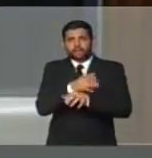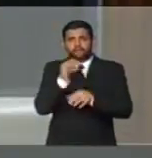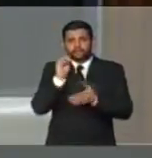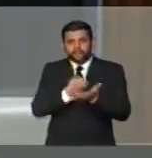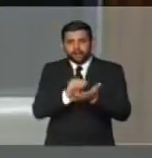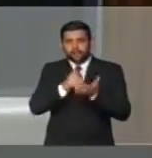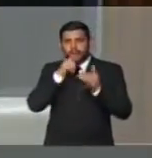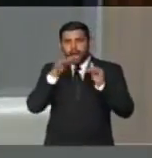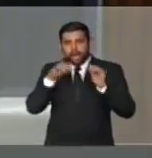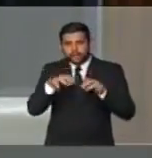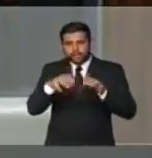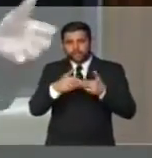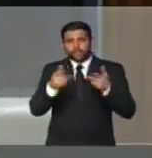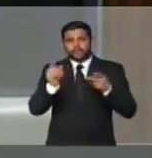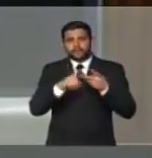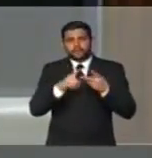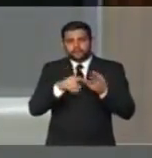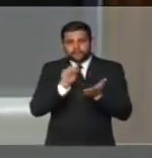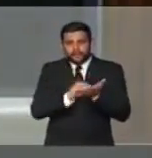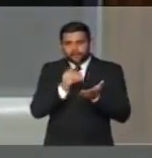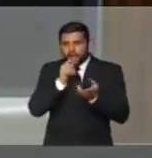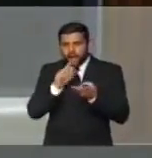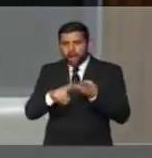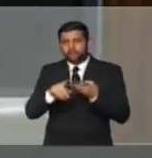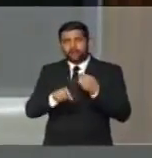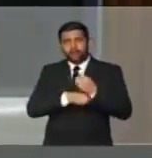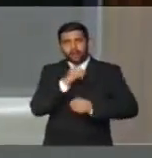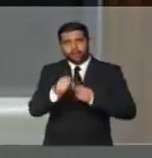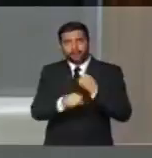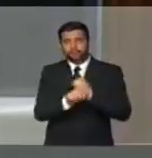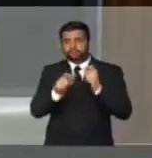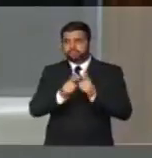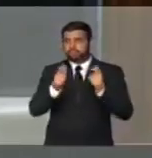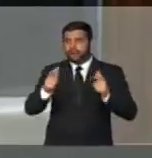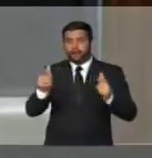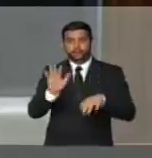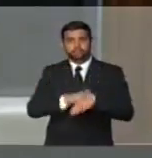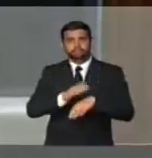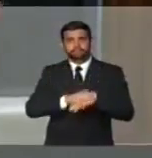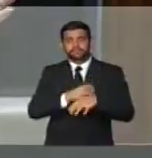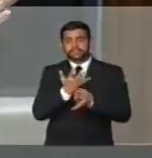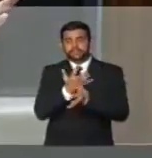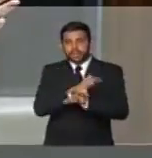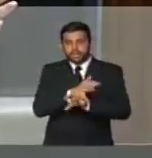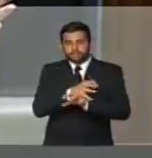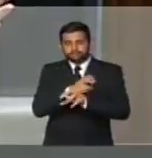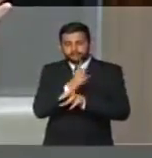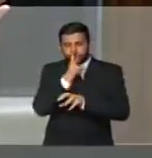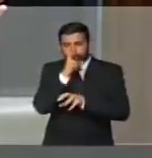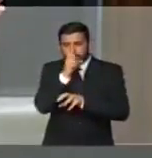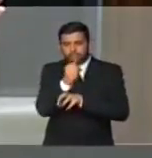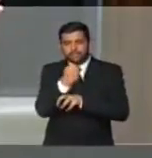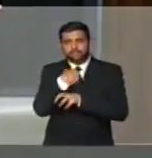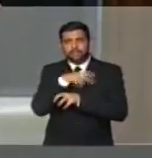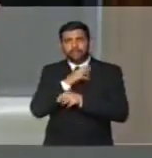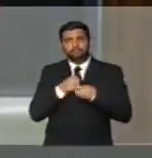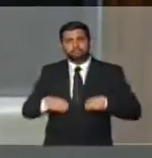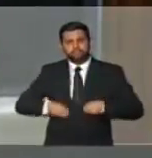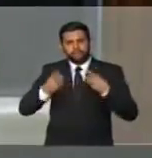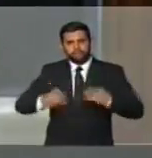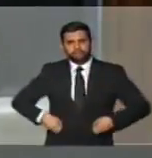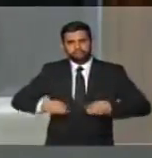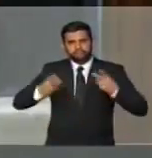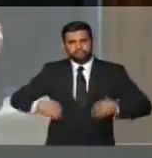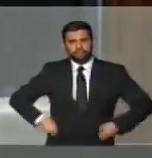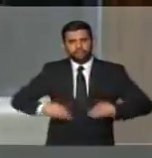cada período, a cada ano, elas aumentam mais, tem que se gastar muito dinheiro,